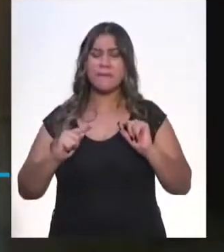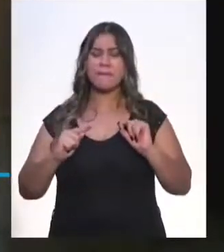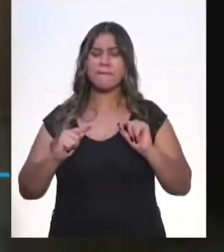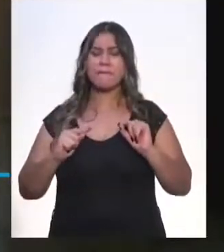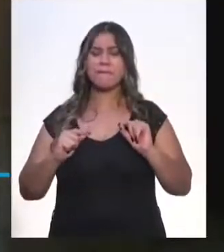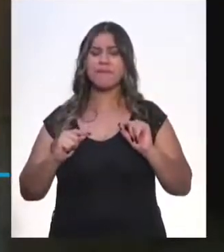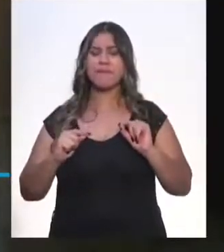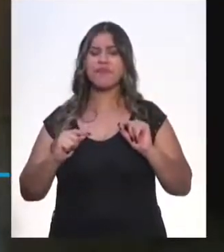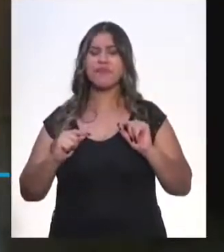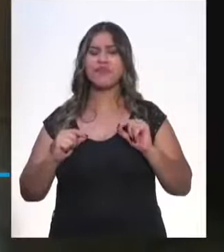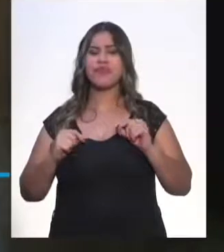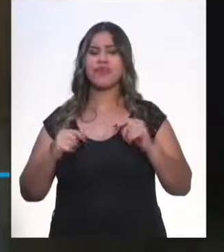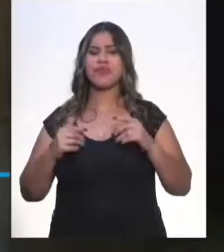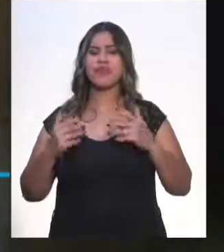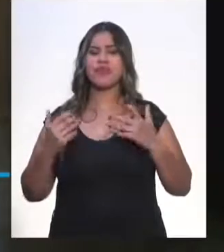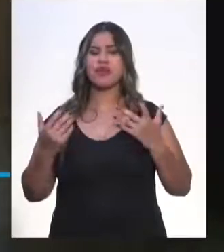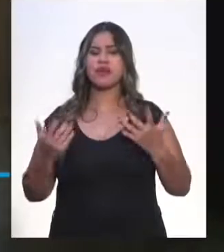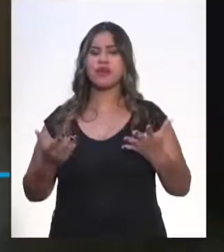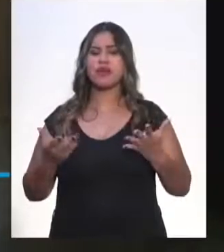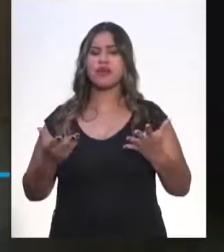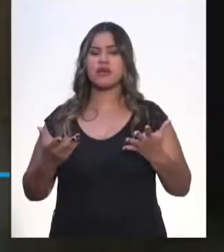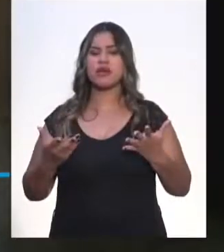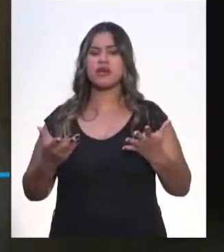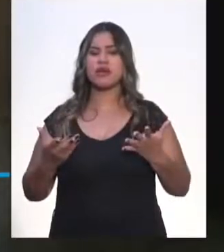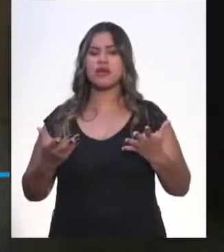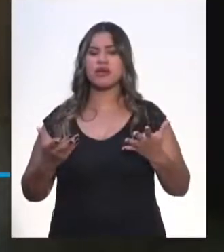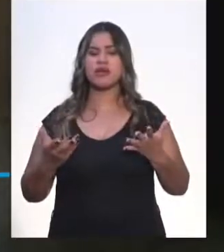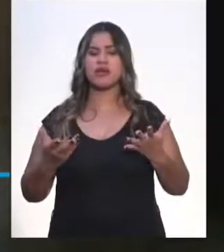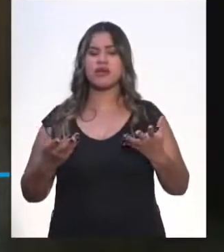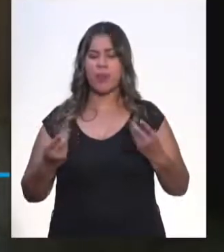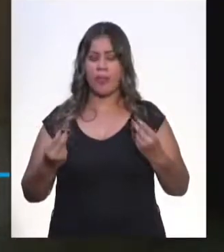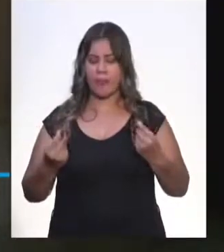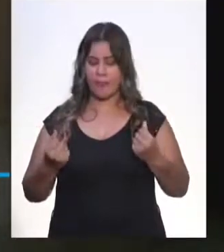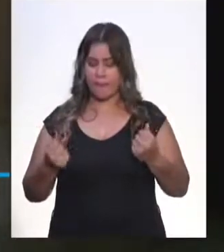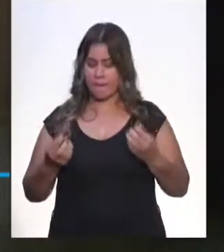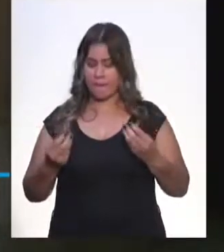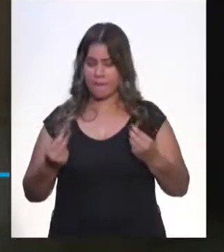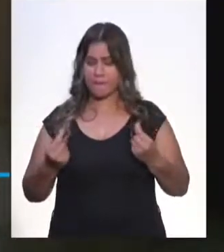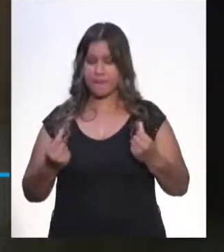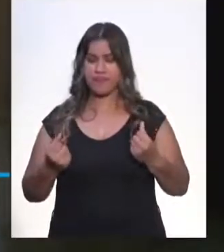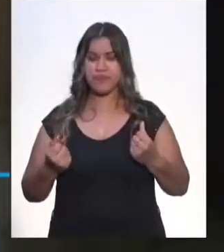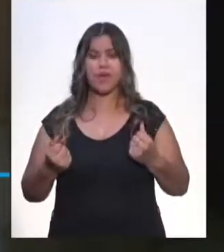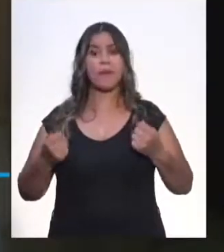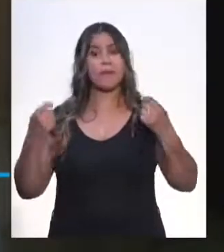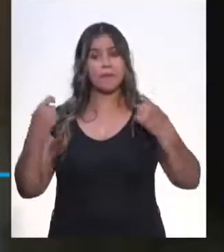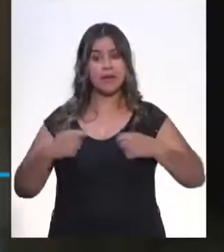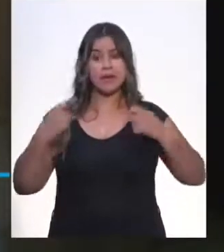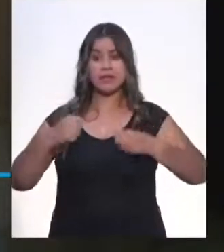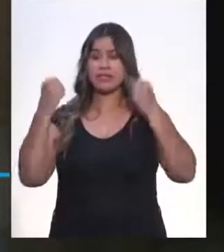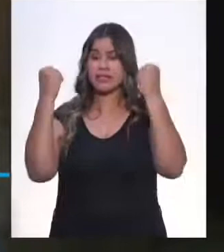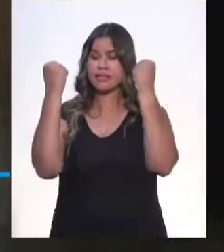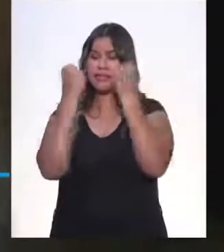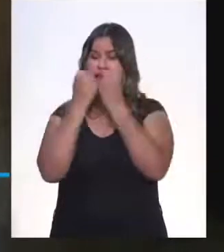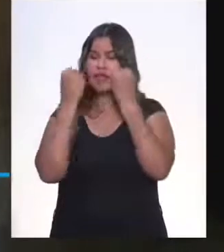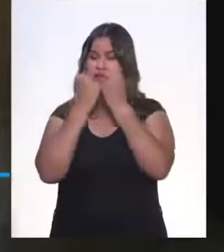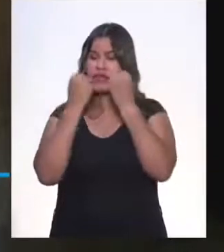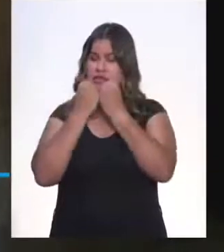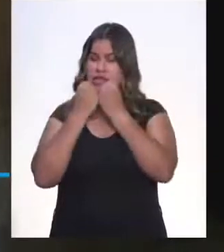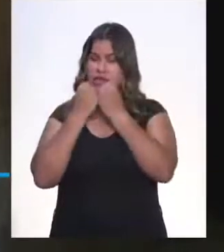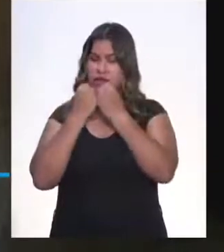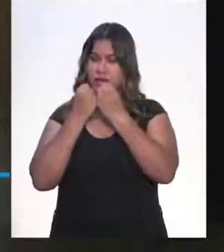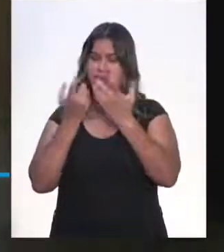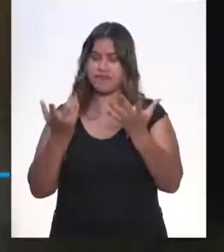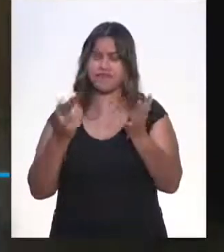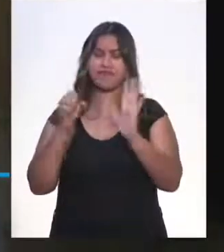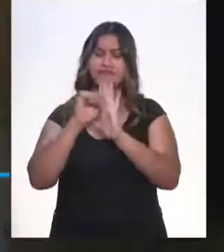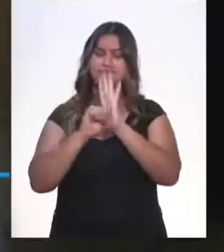nenhum aspecto, né, deixar de defender, né? É o século, então,